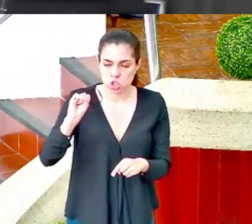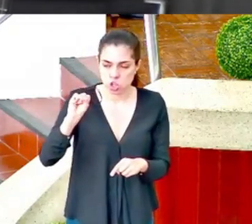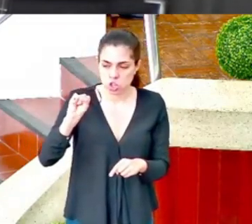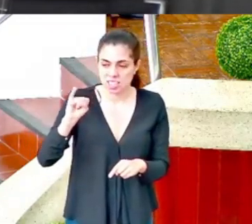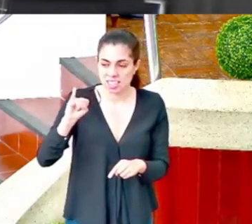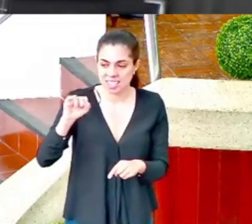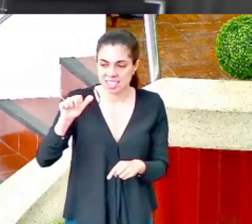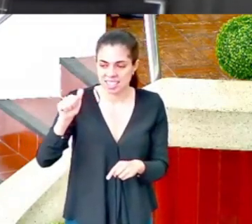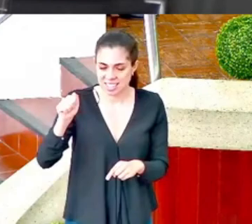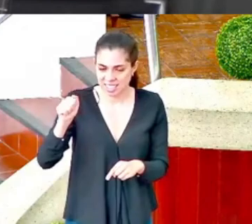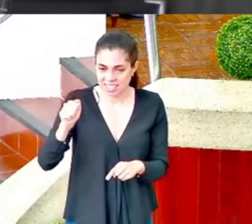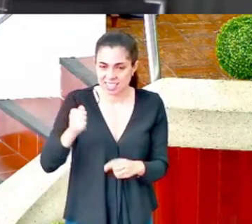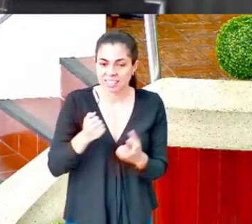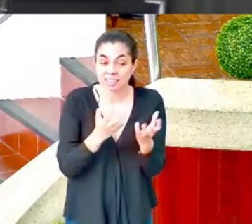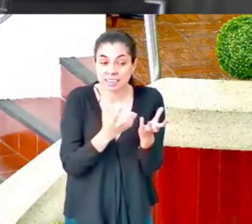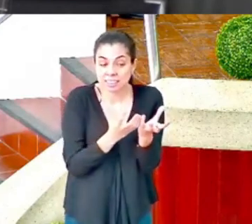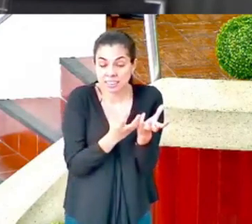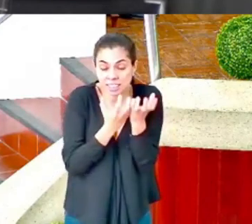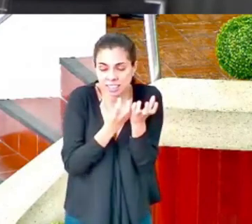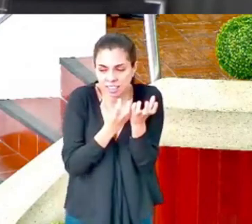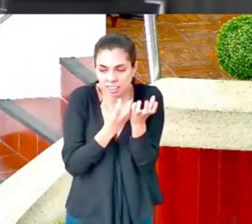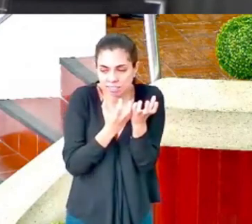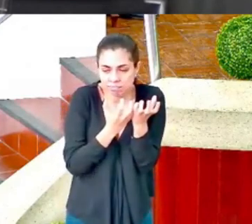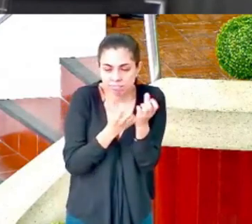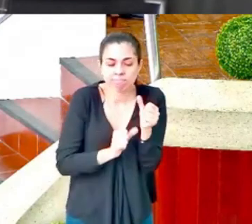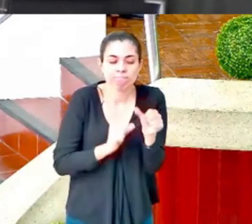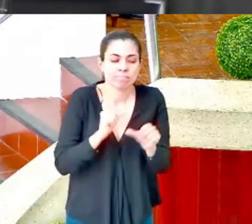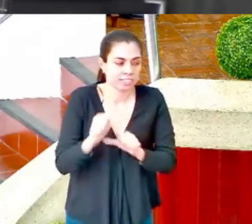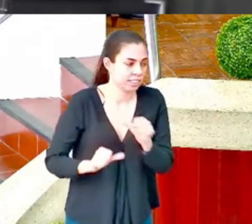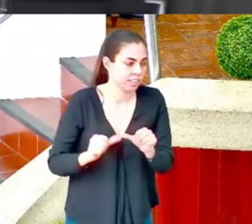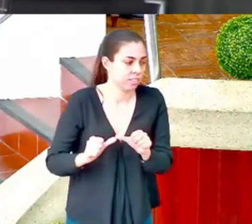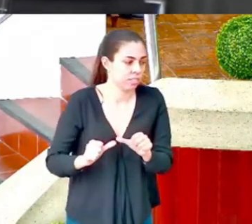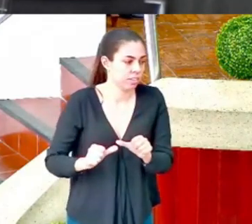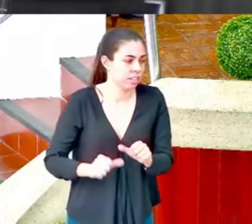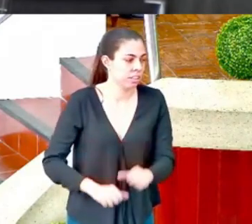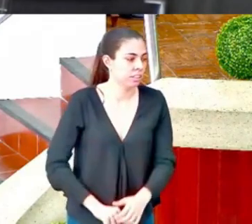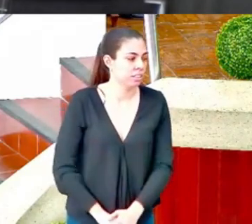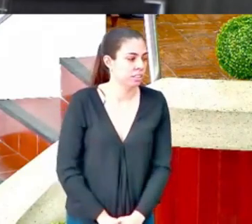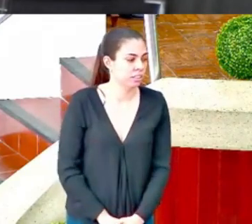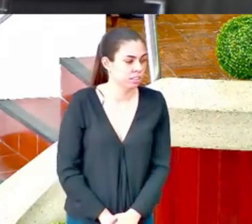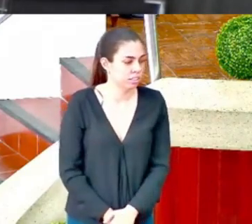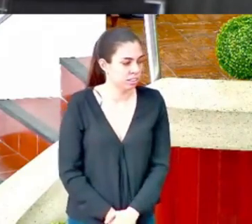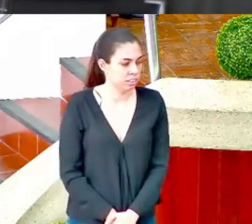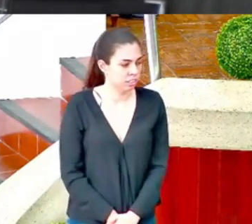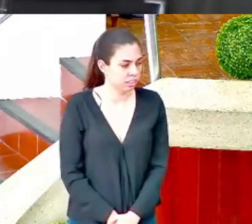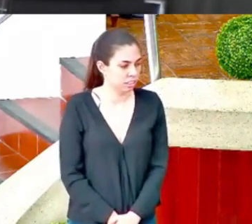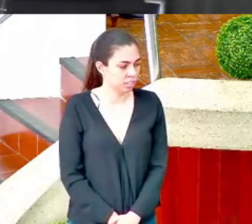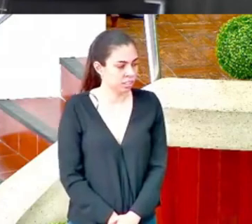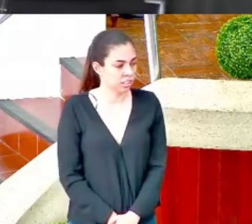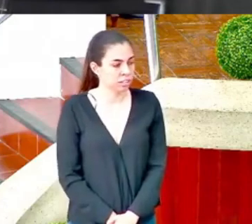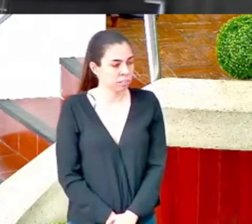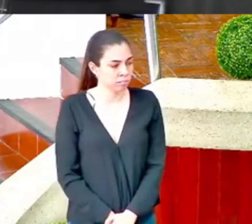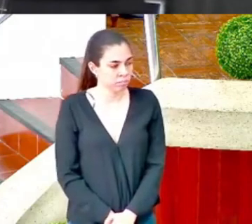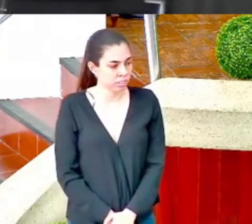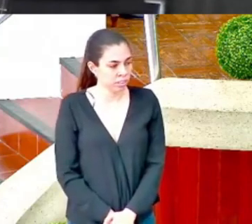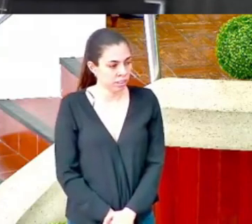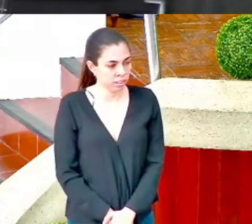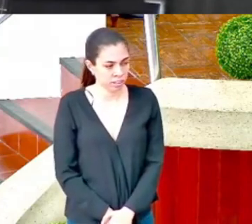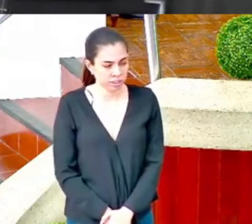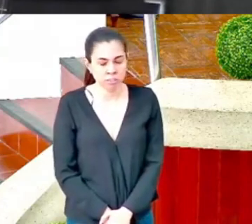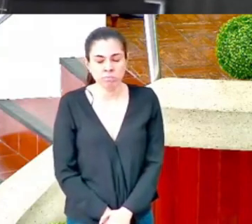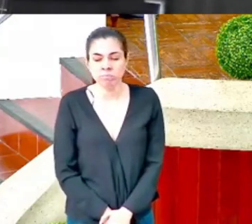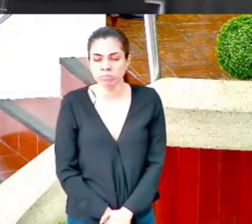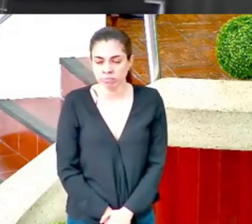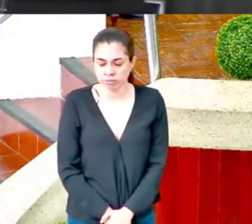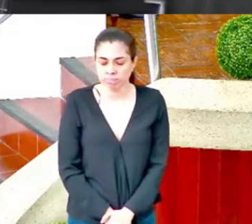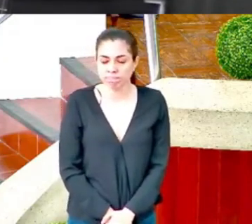uma curva e um pontinho. Um ponto fora dessa curva e pedi para que elas pontilhassem, porque o caminho para ser um ponto fora